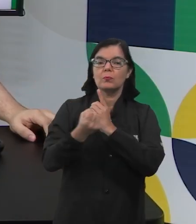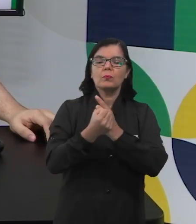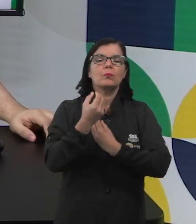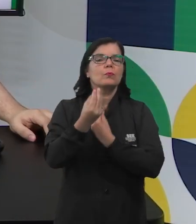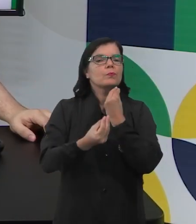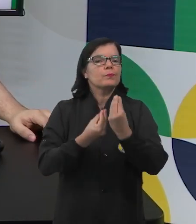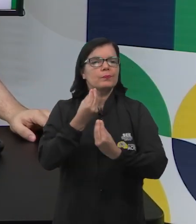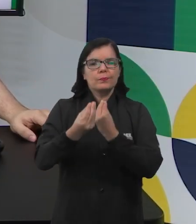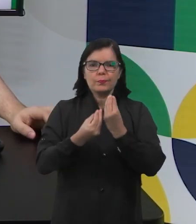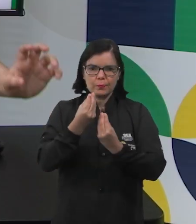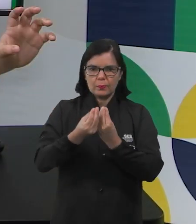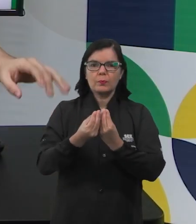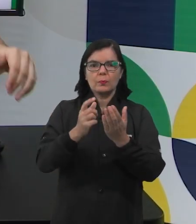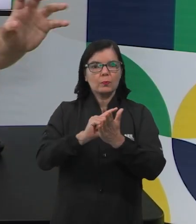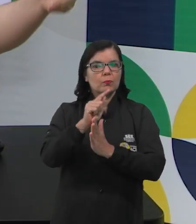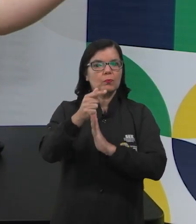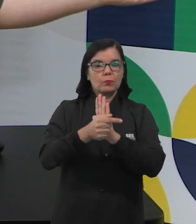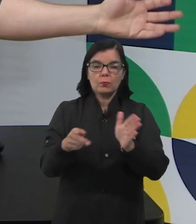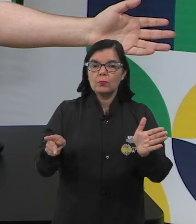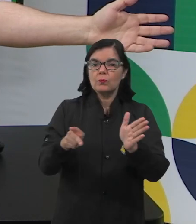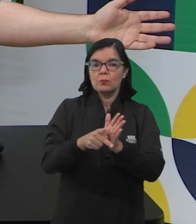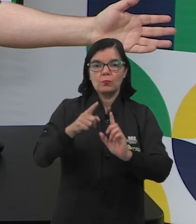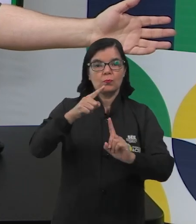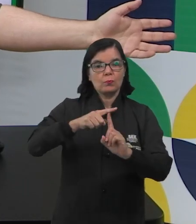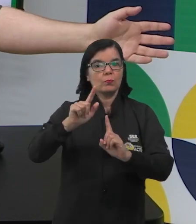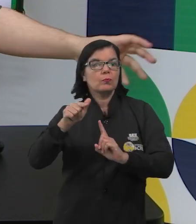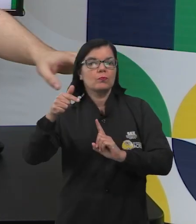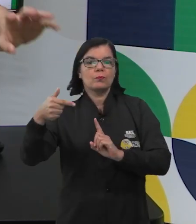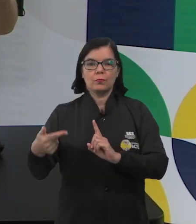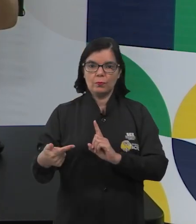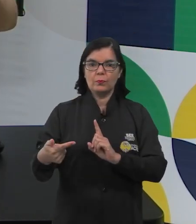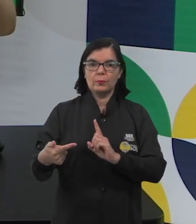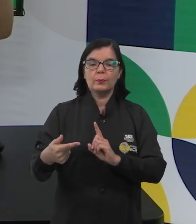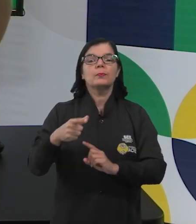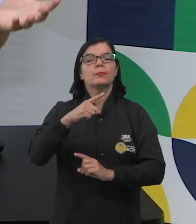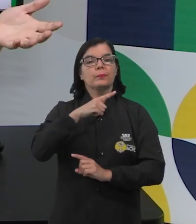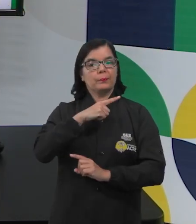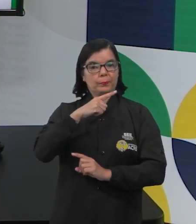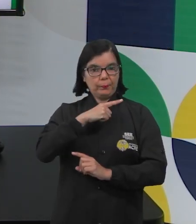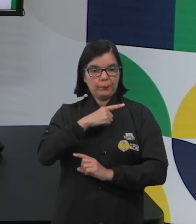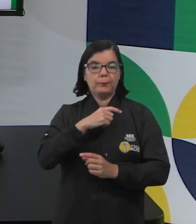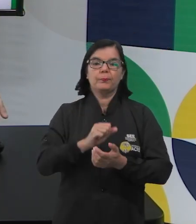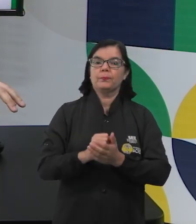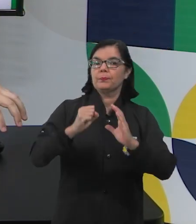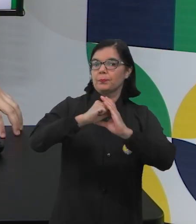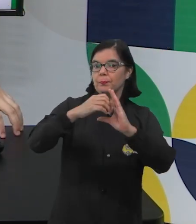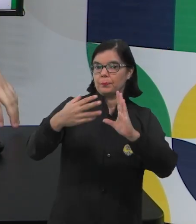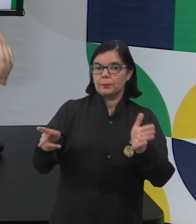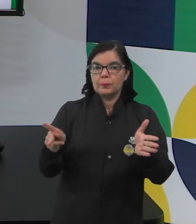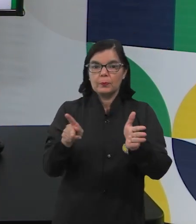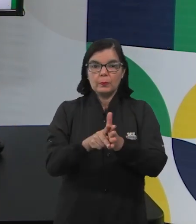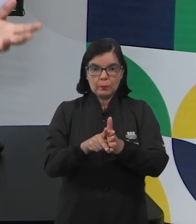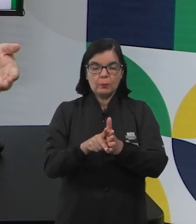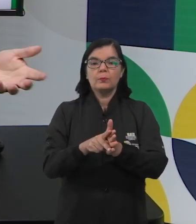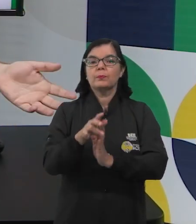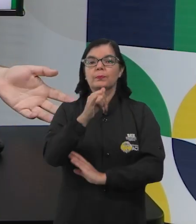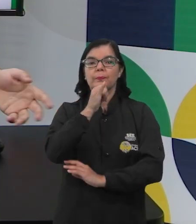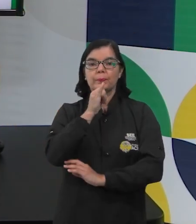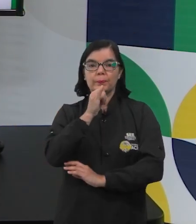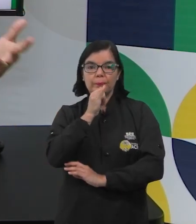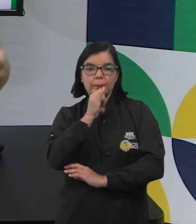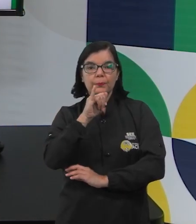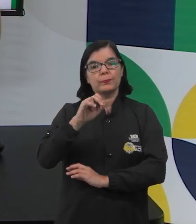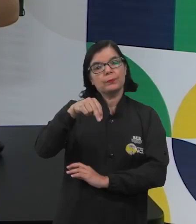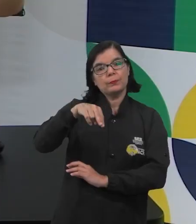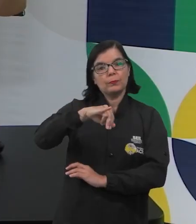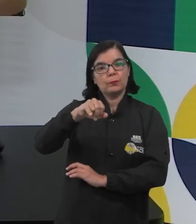aquele gênero ele pode fazer parte de uma tipologia e de outra. Tá? Então ele vai cair tanto com as características próprias, por exemplo, da